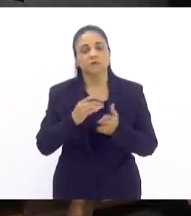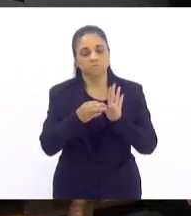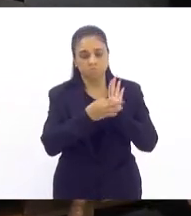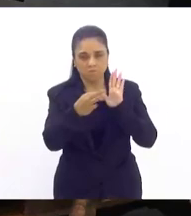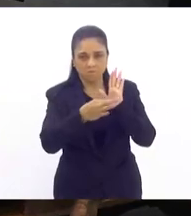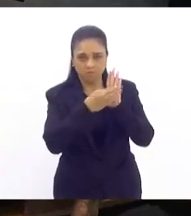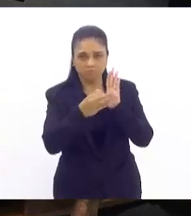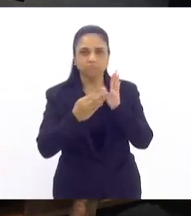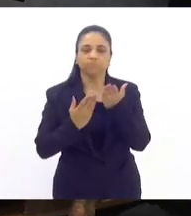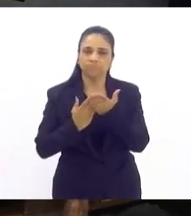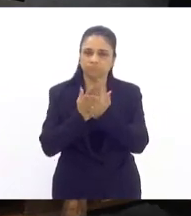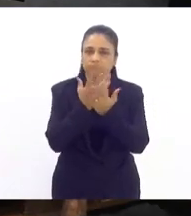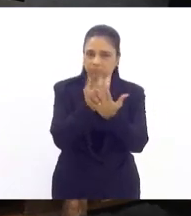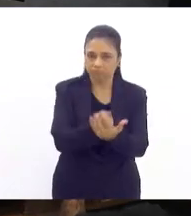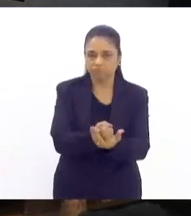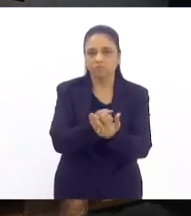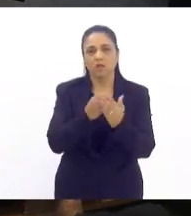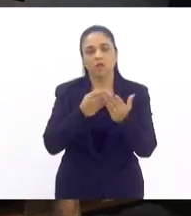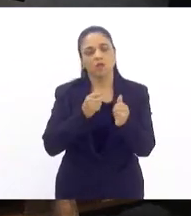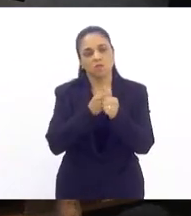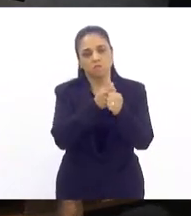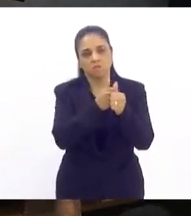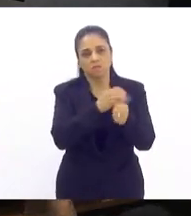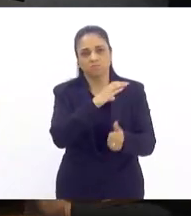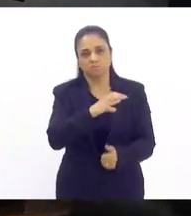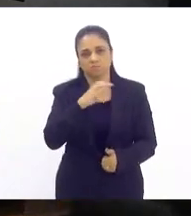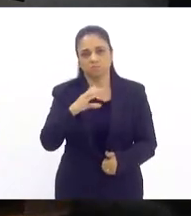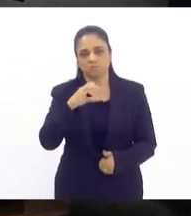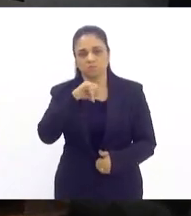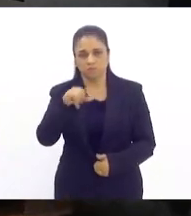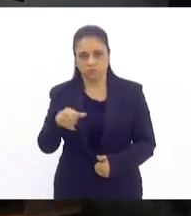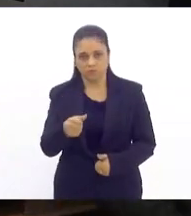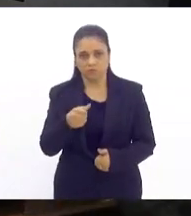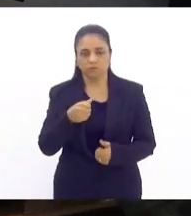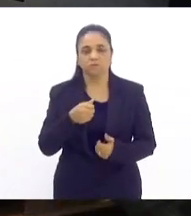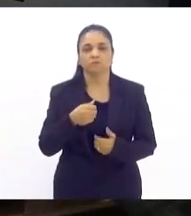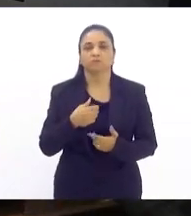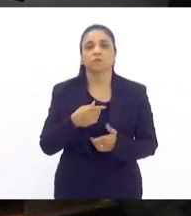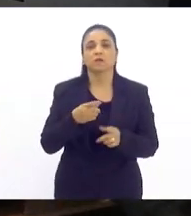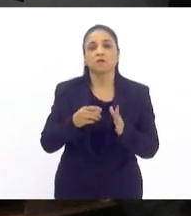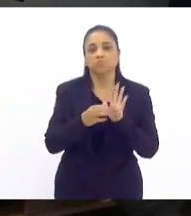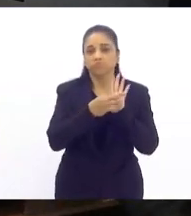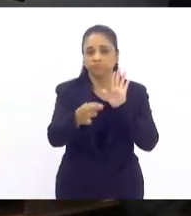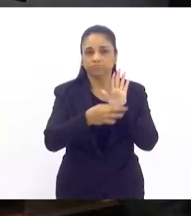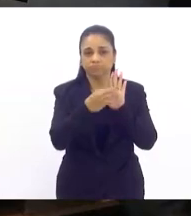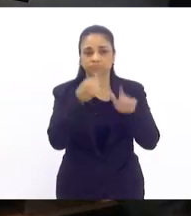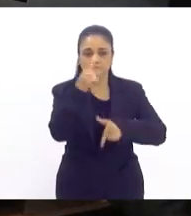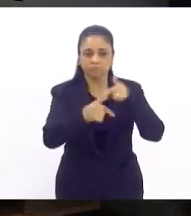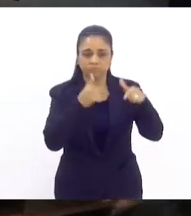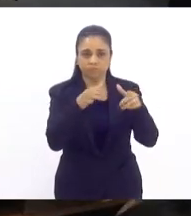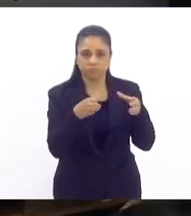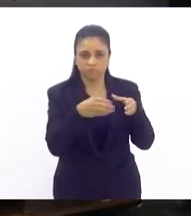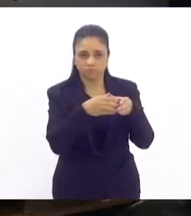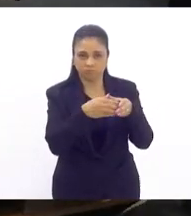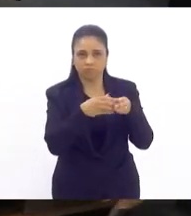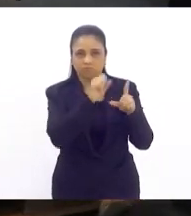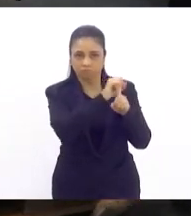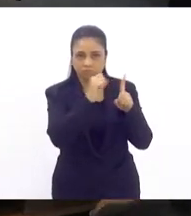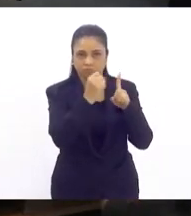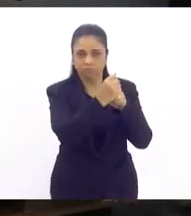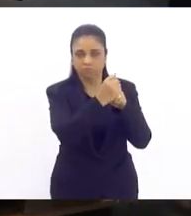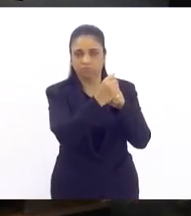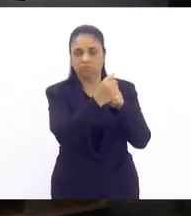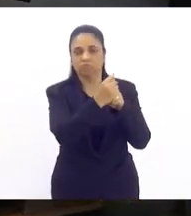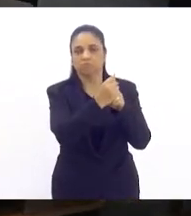acompanhando parecer da ccj presidente pela comissão de trabalho legislação social e Seguridade